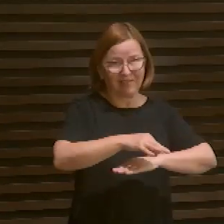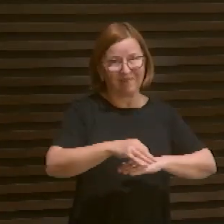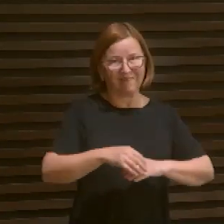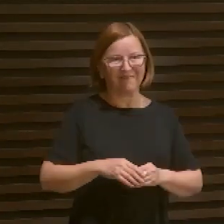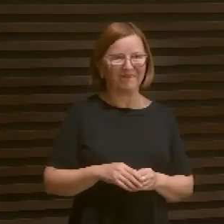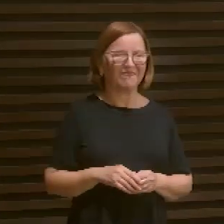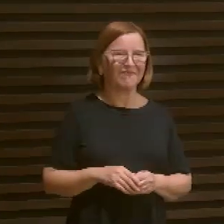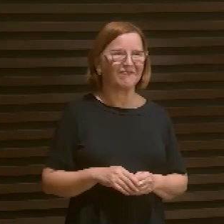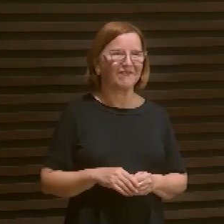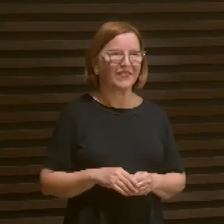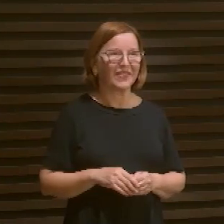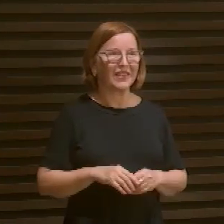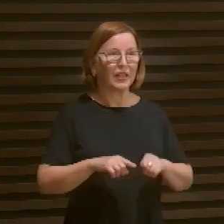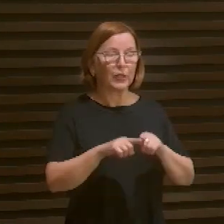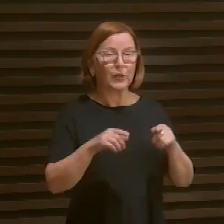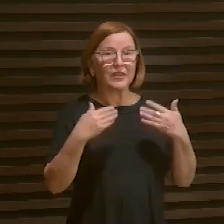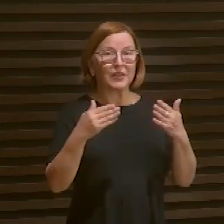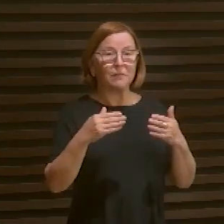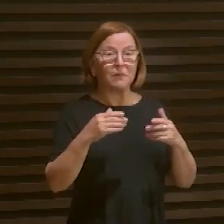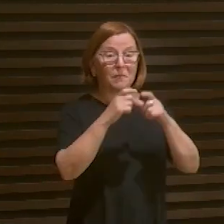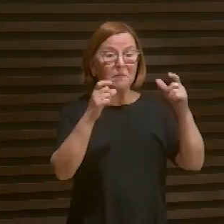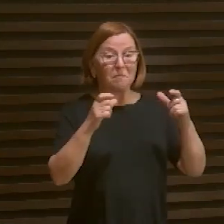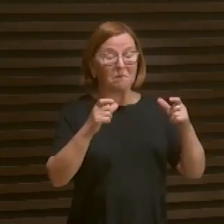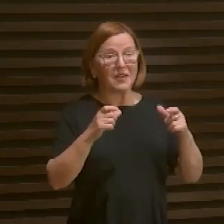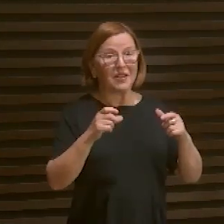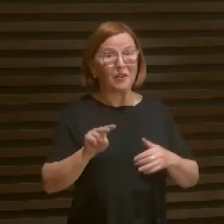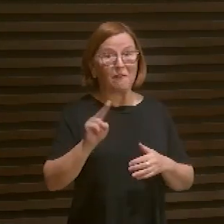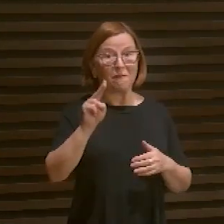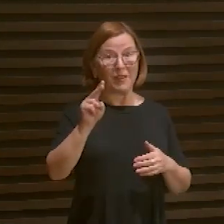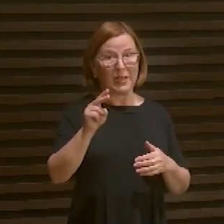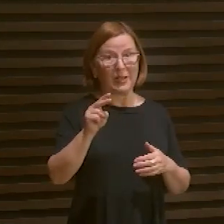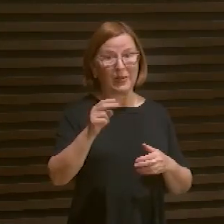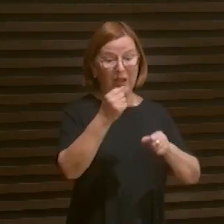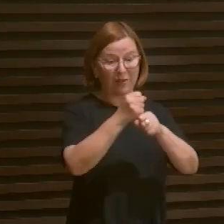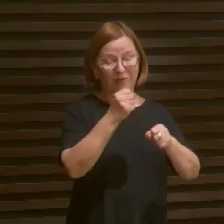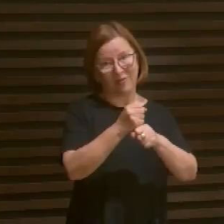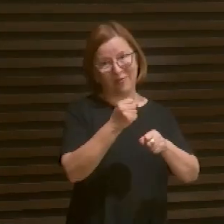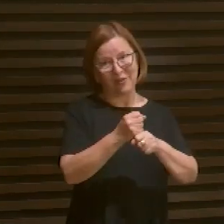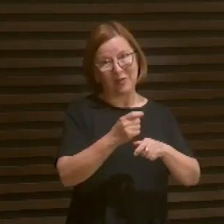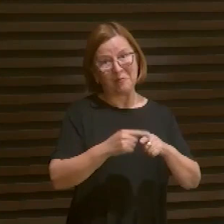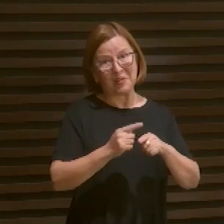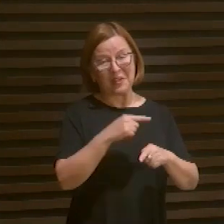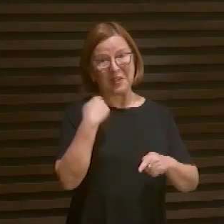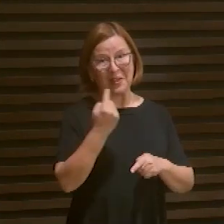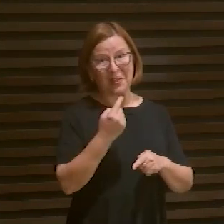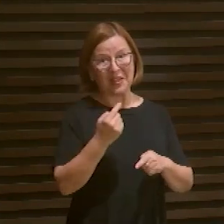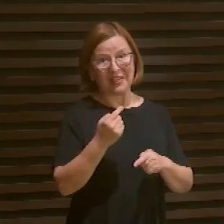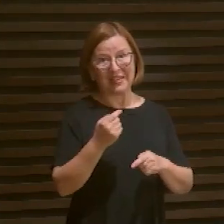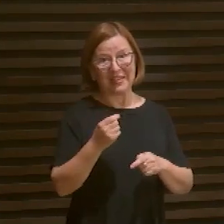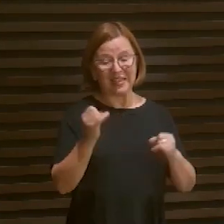Nós damos mais valor à estrutura porque nós somos idólatras do que aquele que a